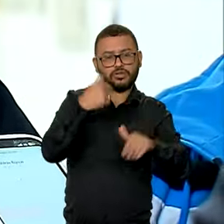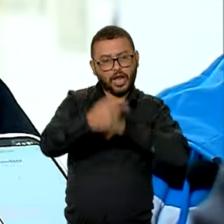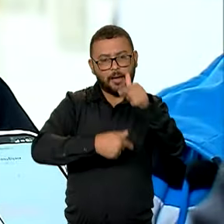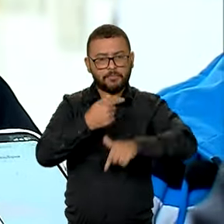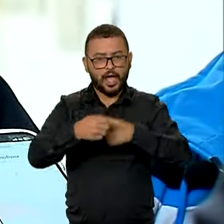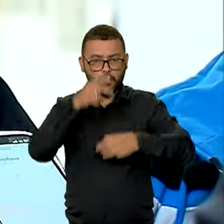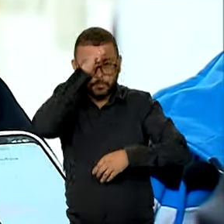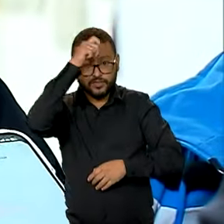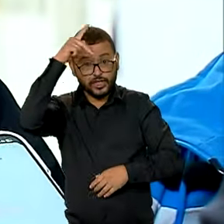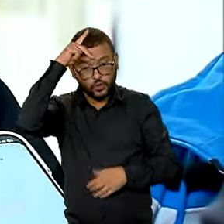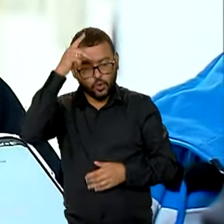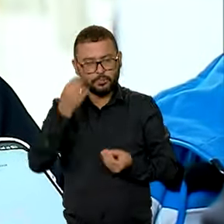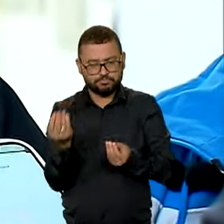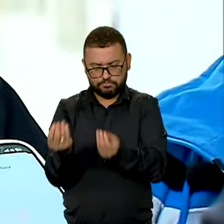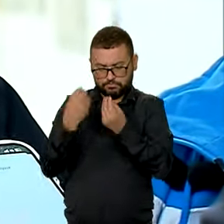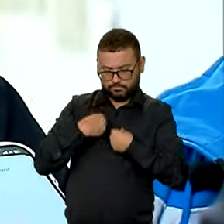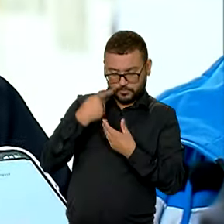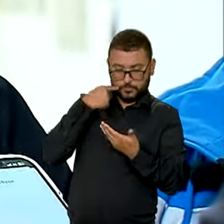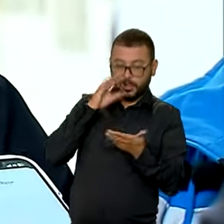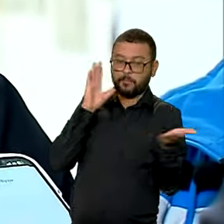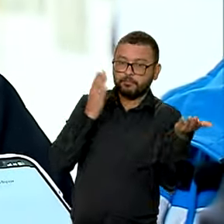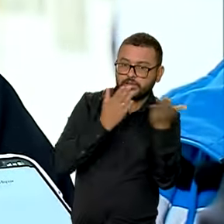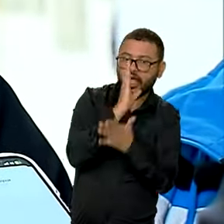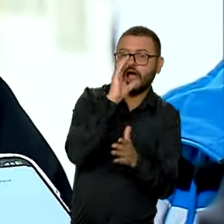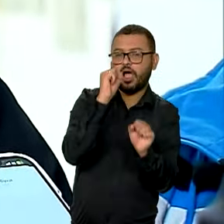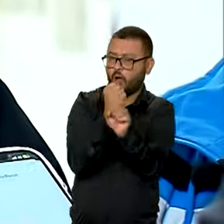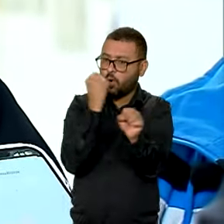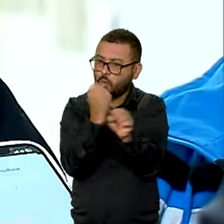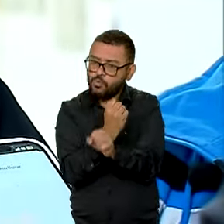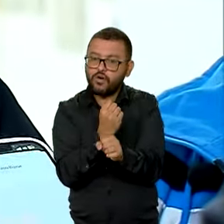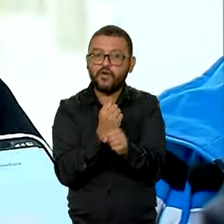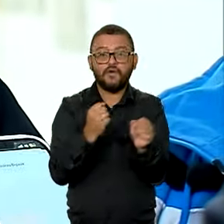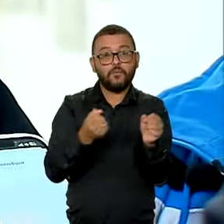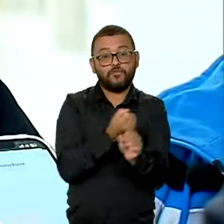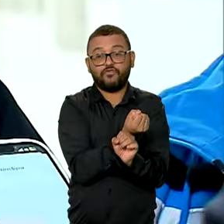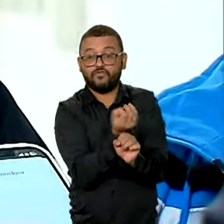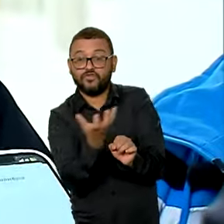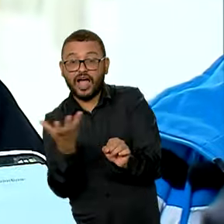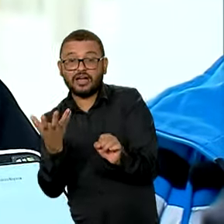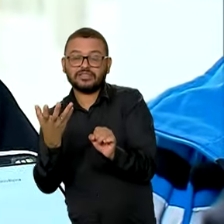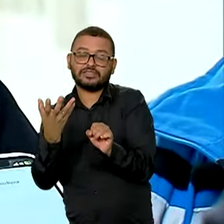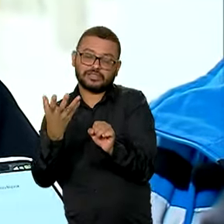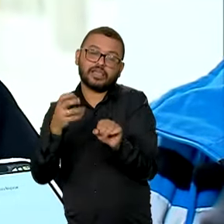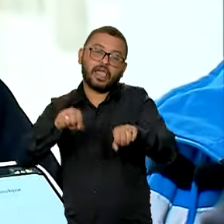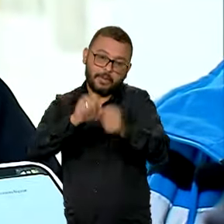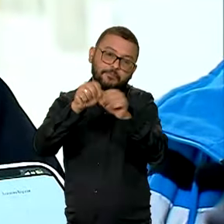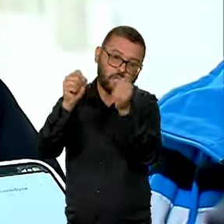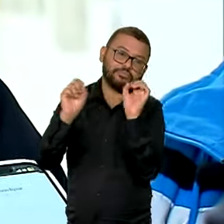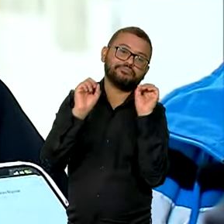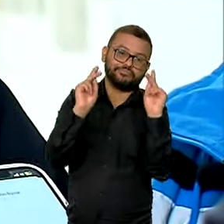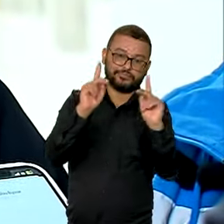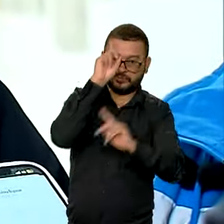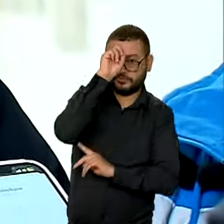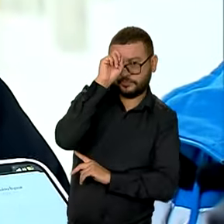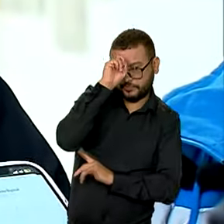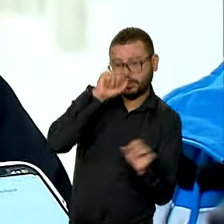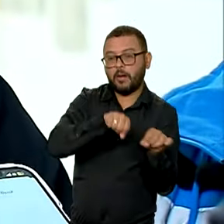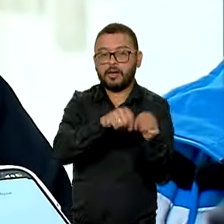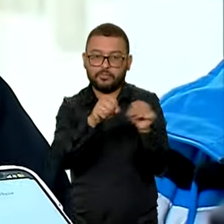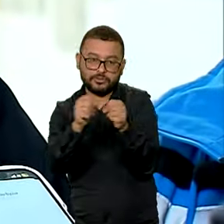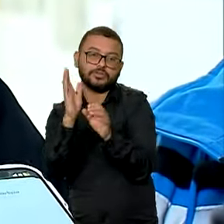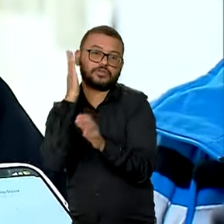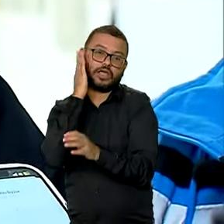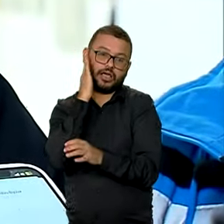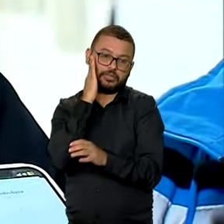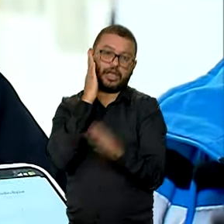encaminhado para restabelecimento, para reconstrução. Muitas unidades de saúde foram atingidas, muitos hospitais foram